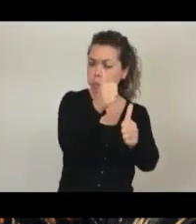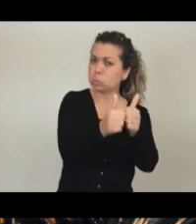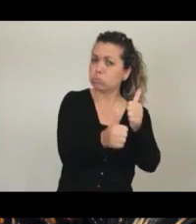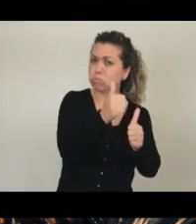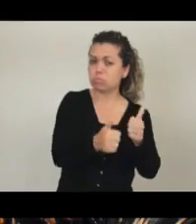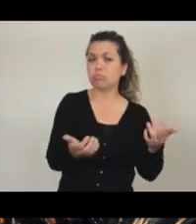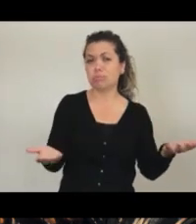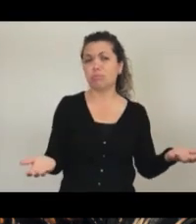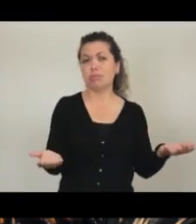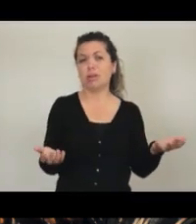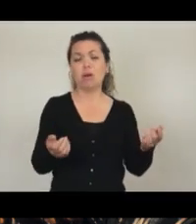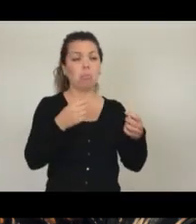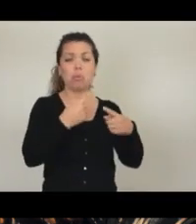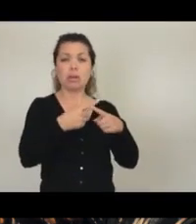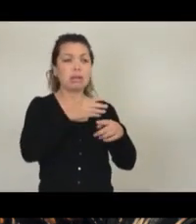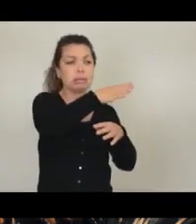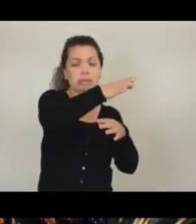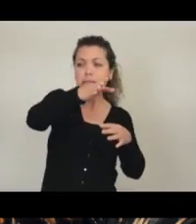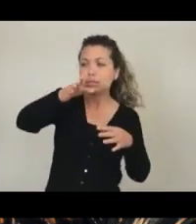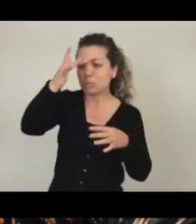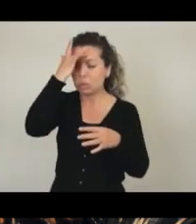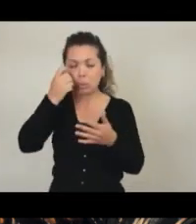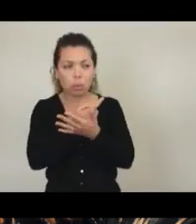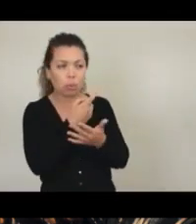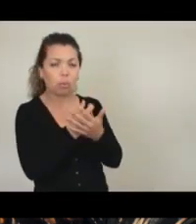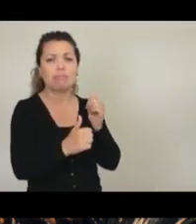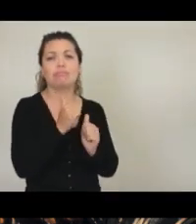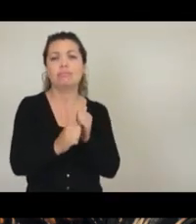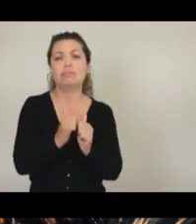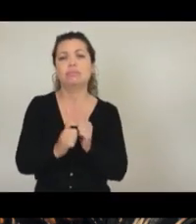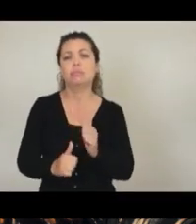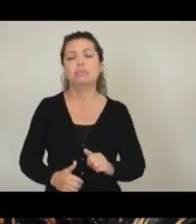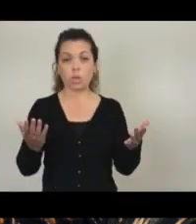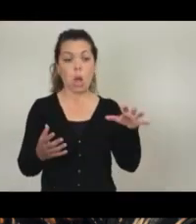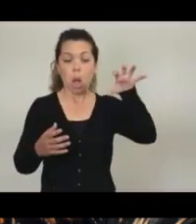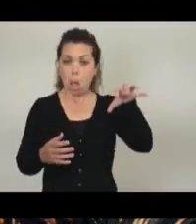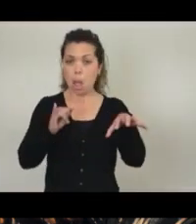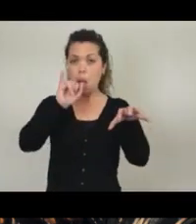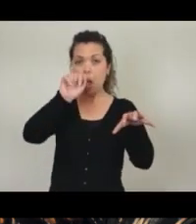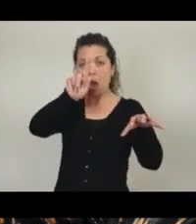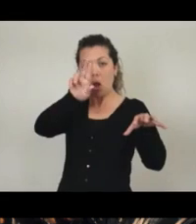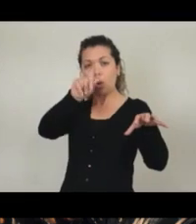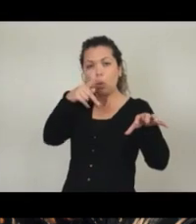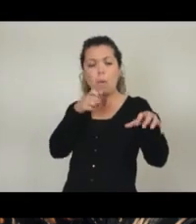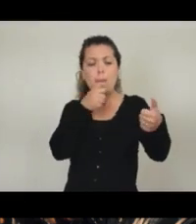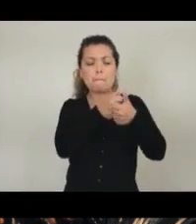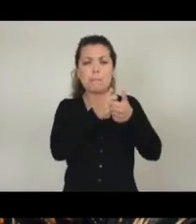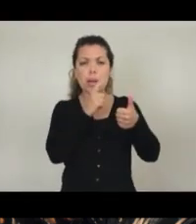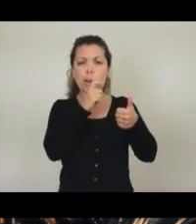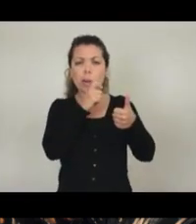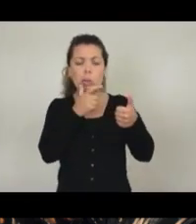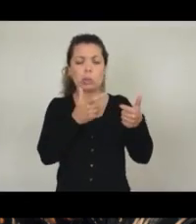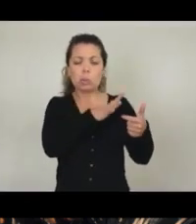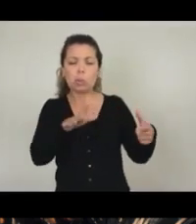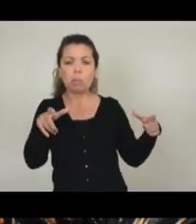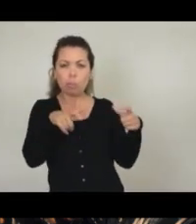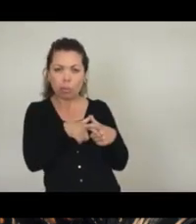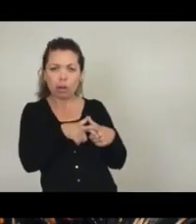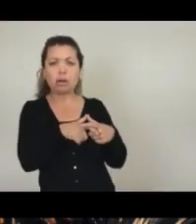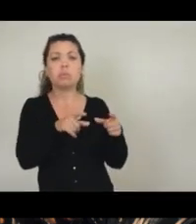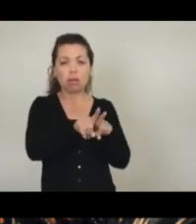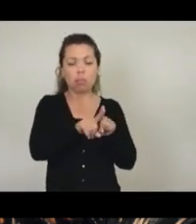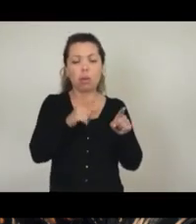1840, a Câmara de Iguape já se preocupava com a possibilidade de o canal desbarrancar com as enchentes. O